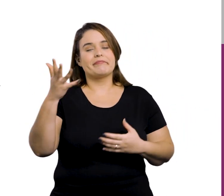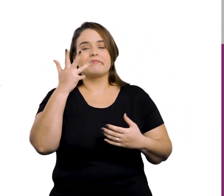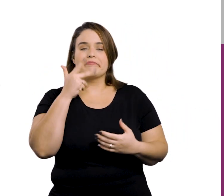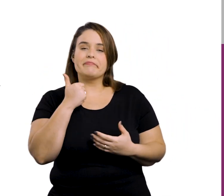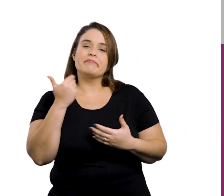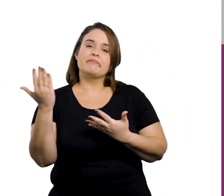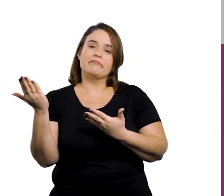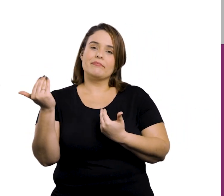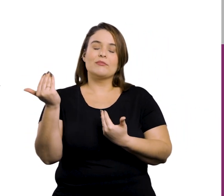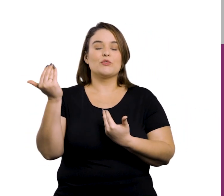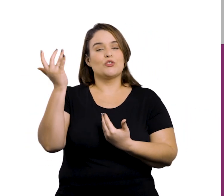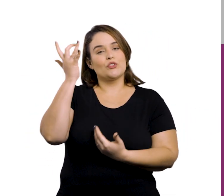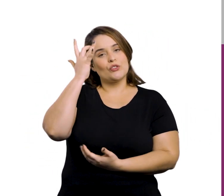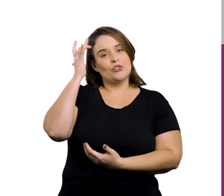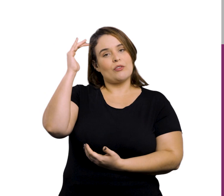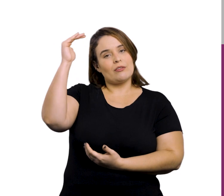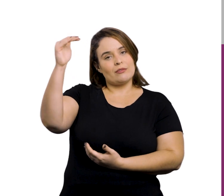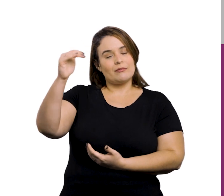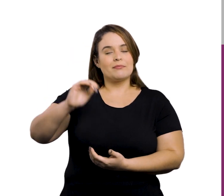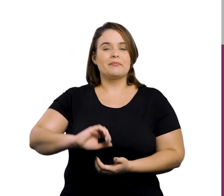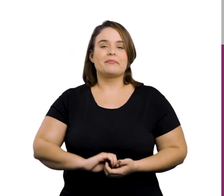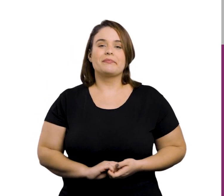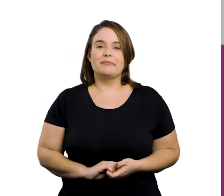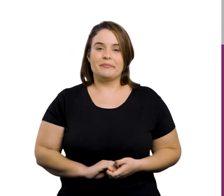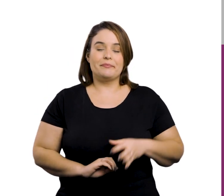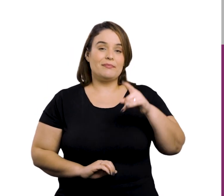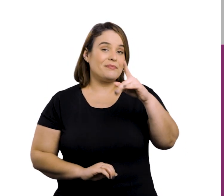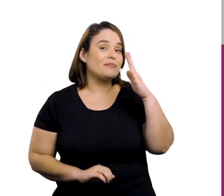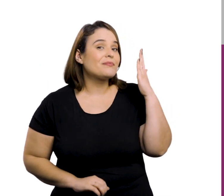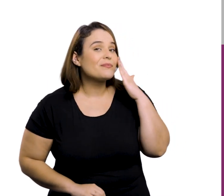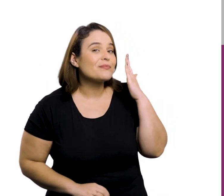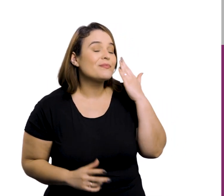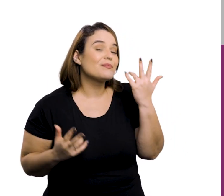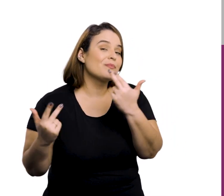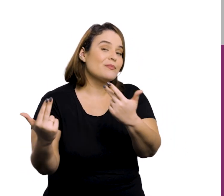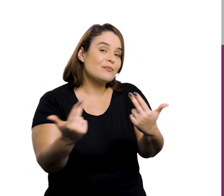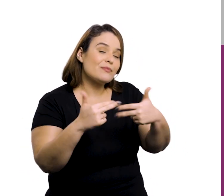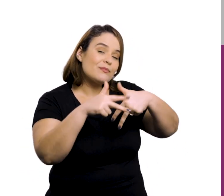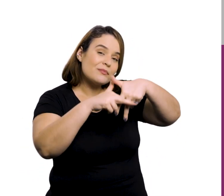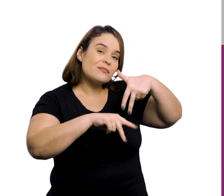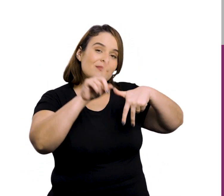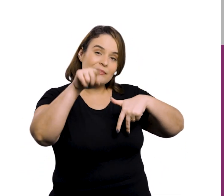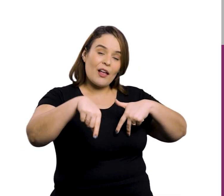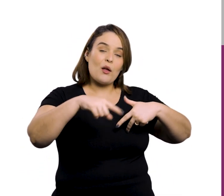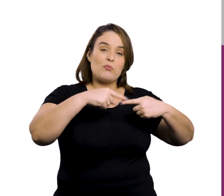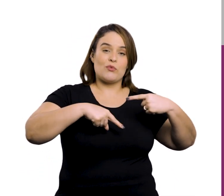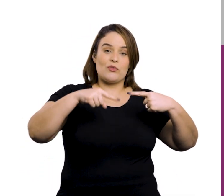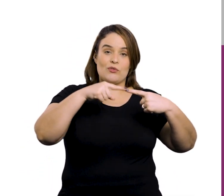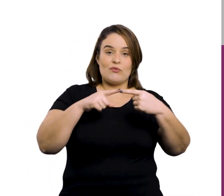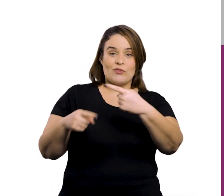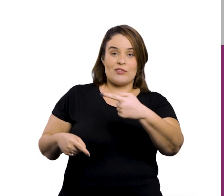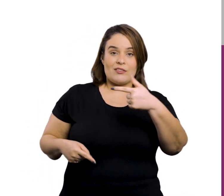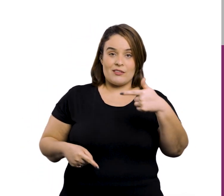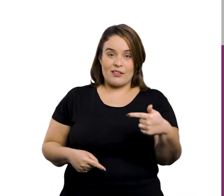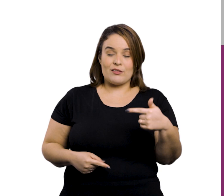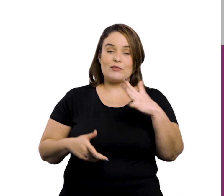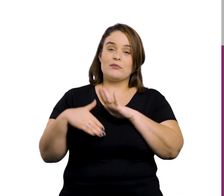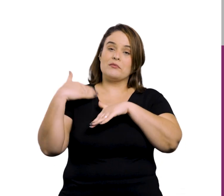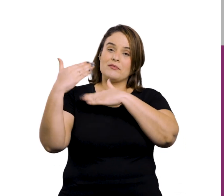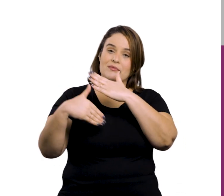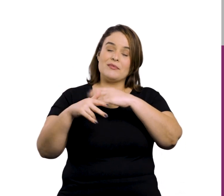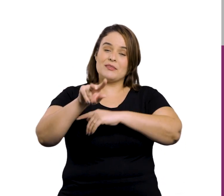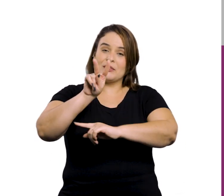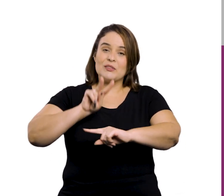e pessoas adultas. Você sabia que igualdade de gênero é um dos 17 Objetivos de